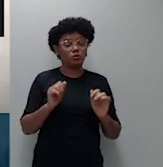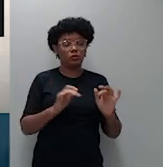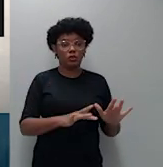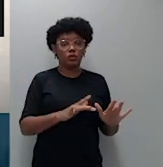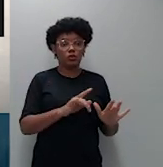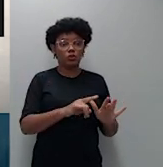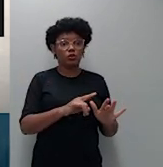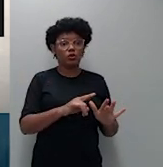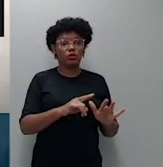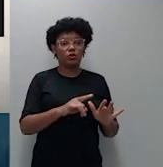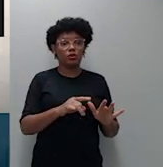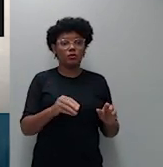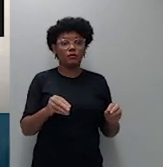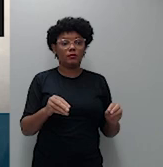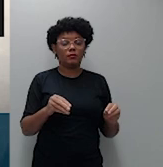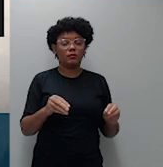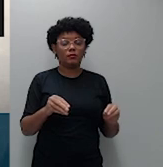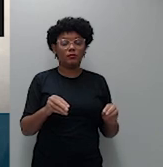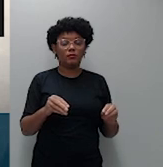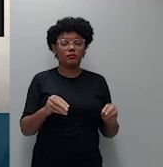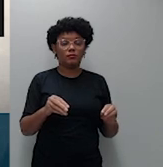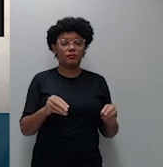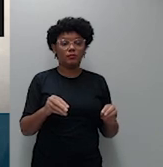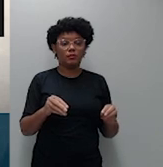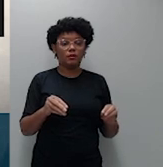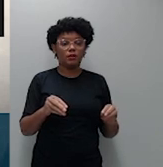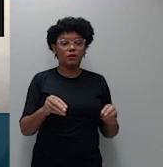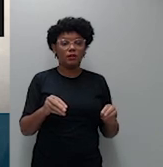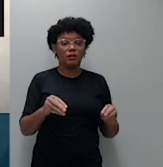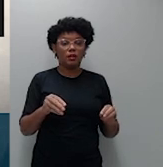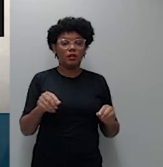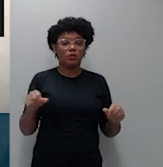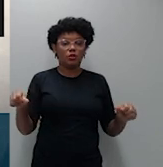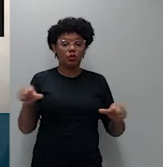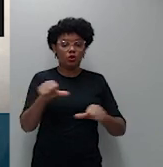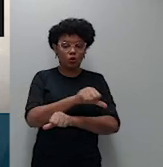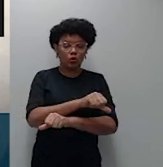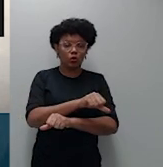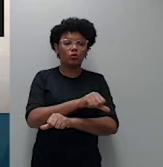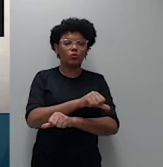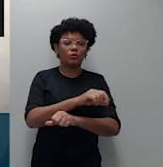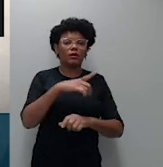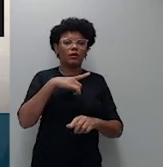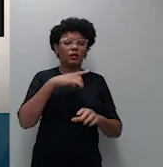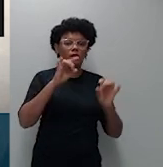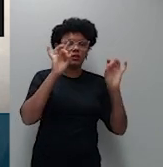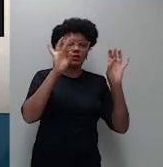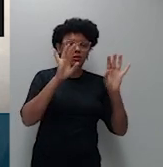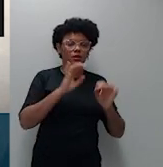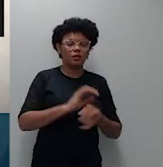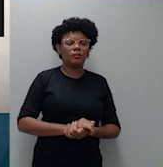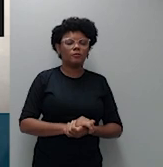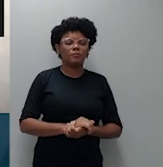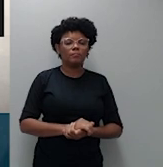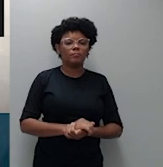nós pedimos para voto-vista Teresa porque tem que estar aqui mas pode ir para Rua Tupis